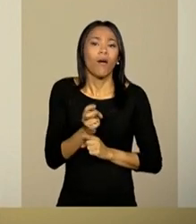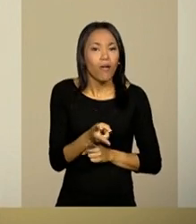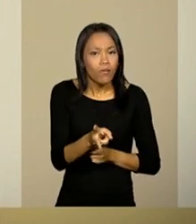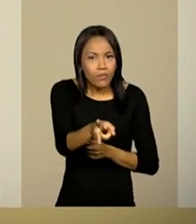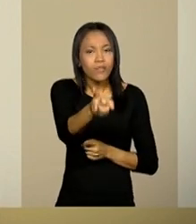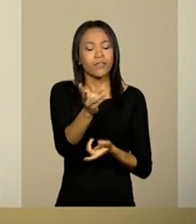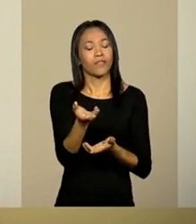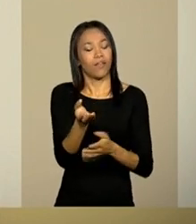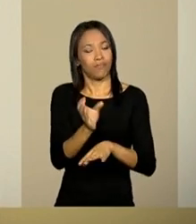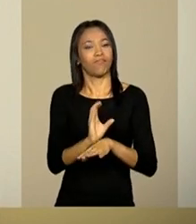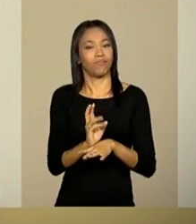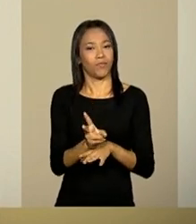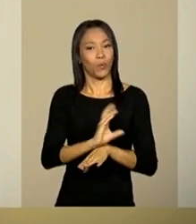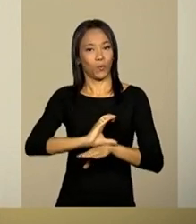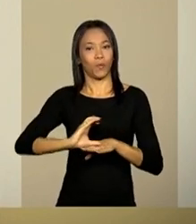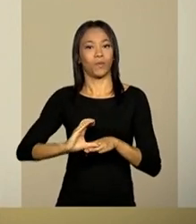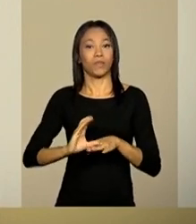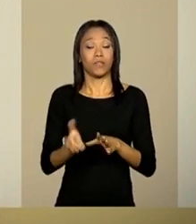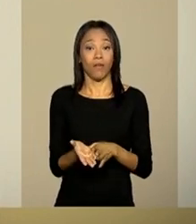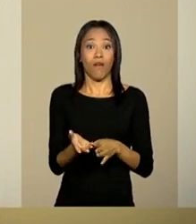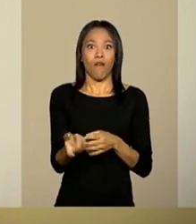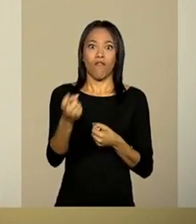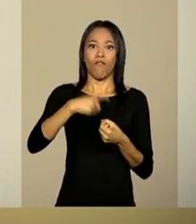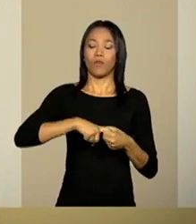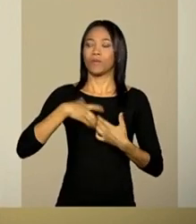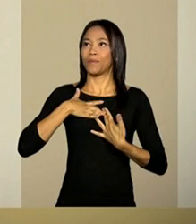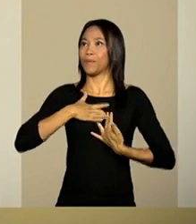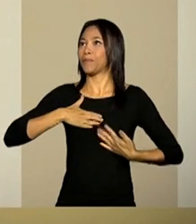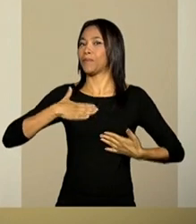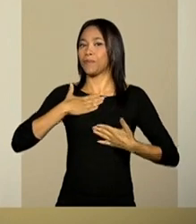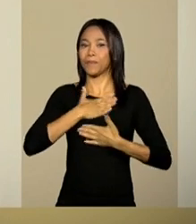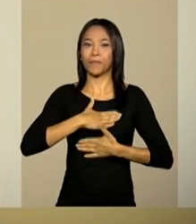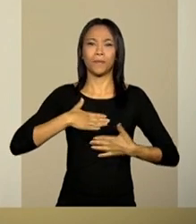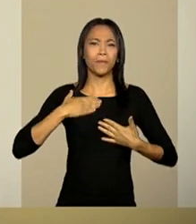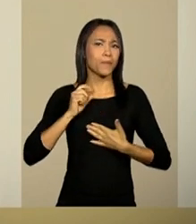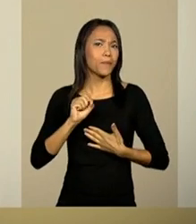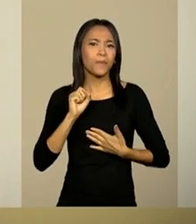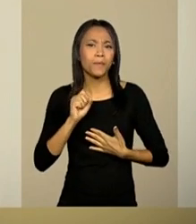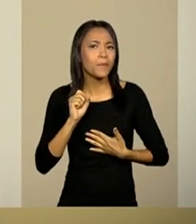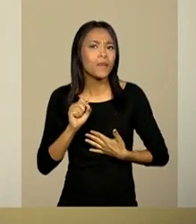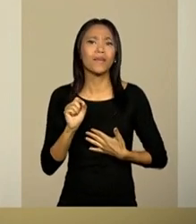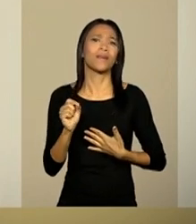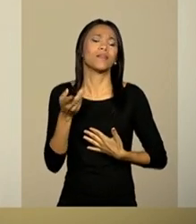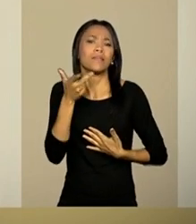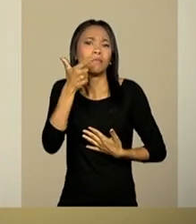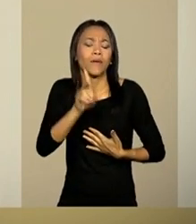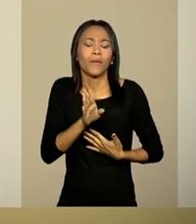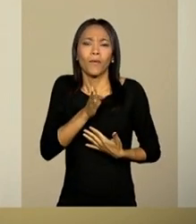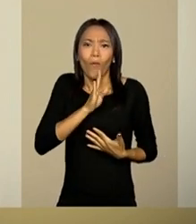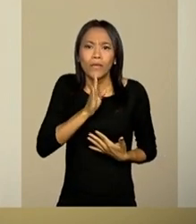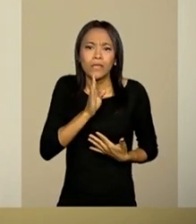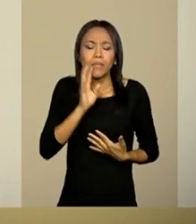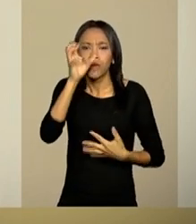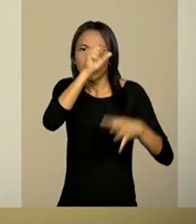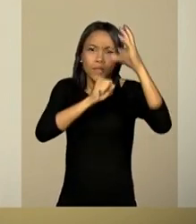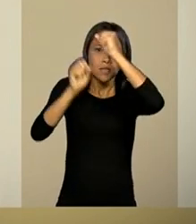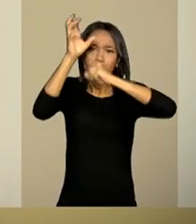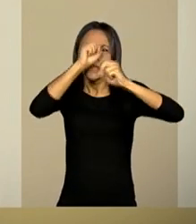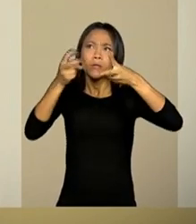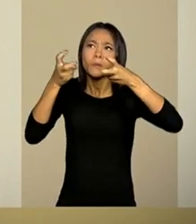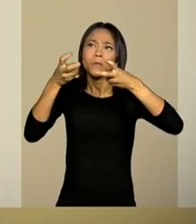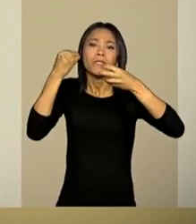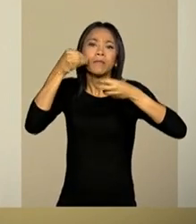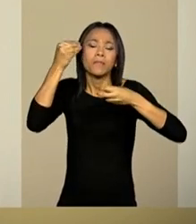o curso superior Eles voltam muito satisfeitos trazendo na bagagem o conhecimento que adquiriram e a